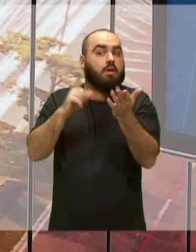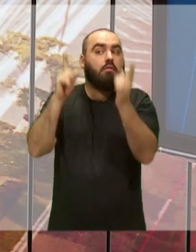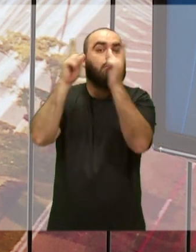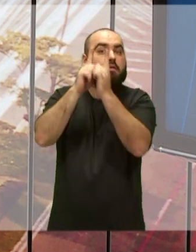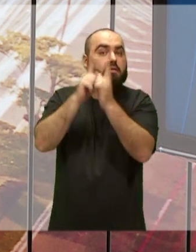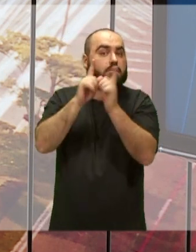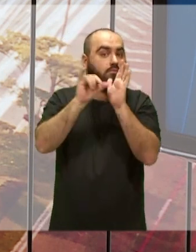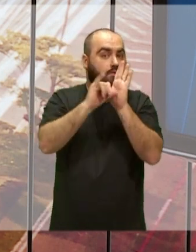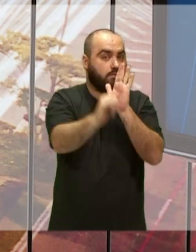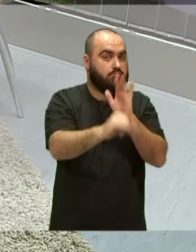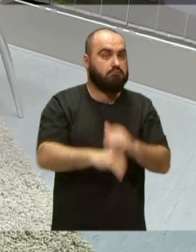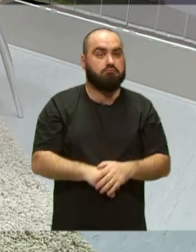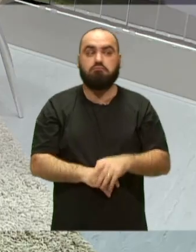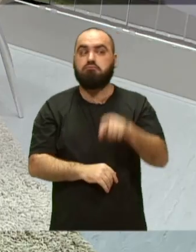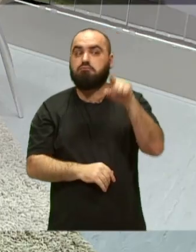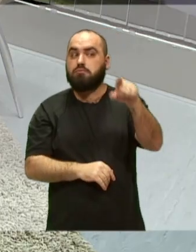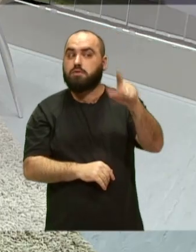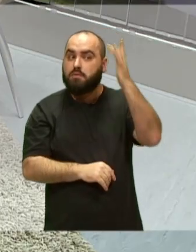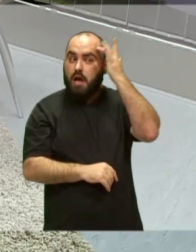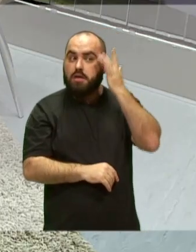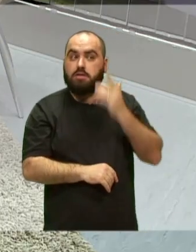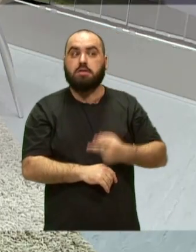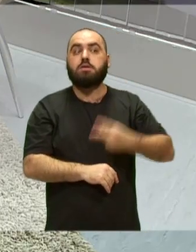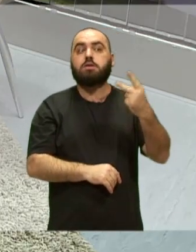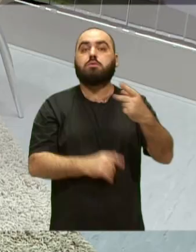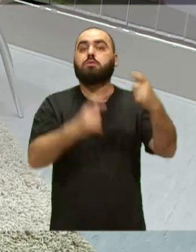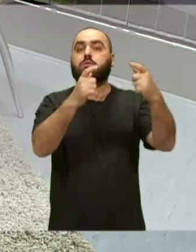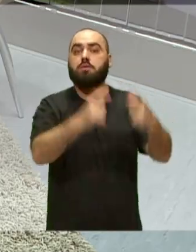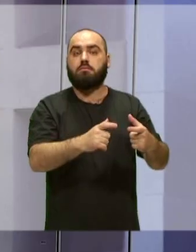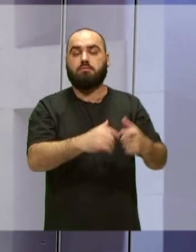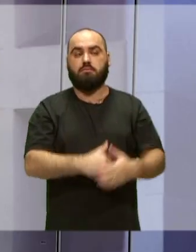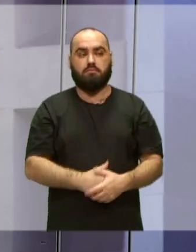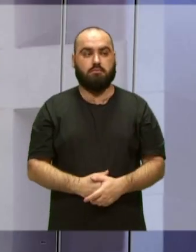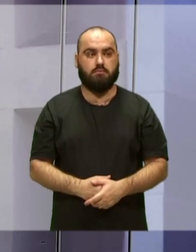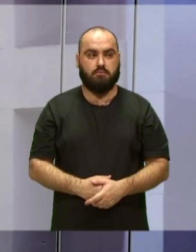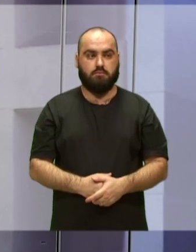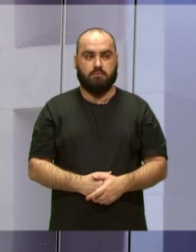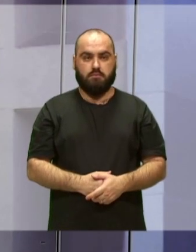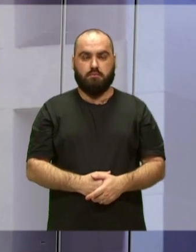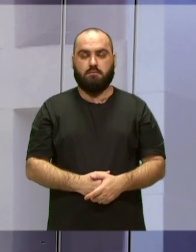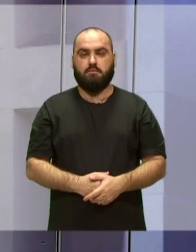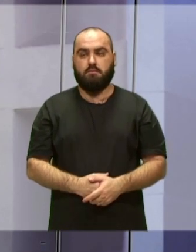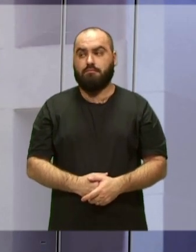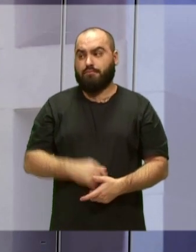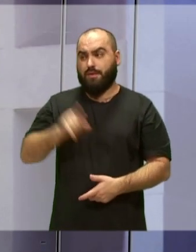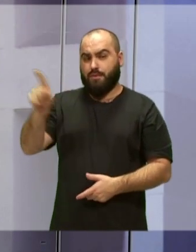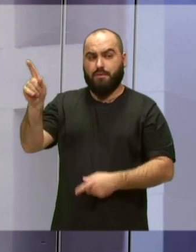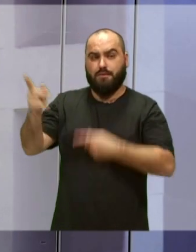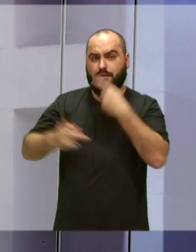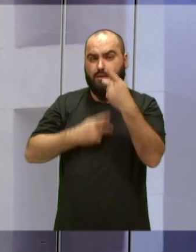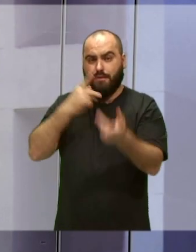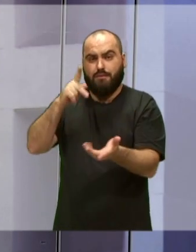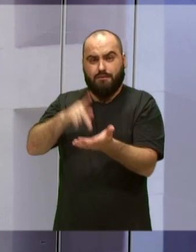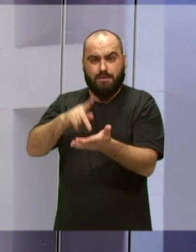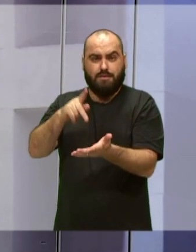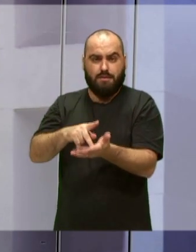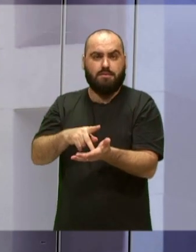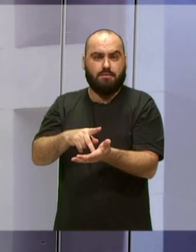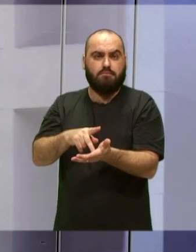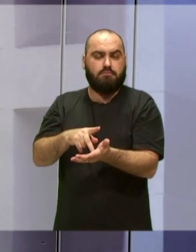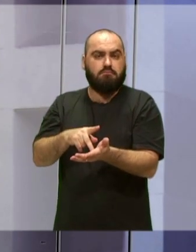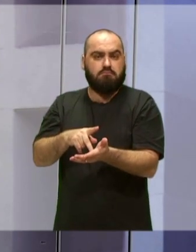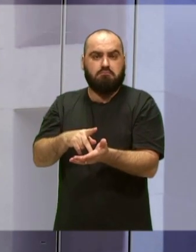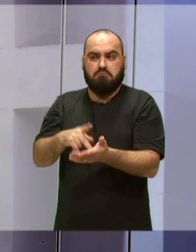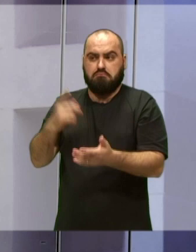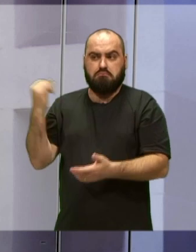a sua expectativa dessa segunda colocada é esse o que tu falou ali eh eh tu falasse assim tu fosse extremamente